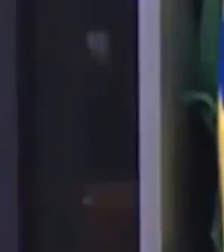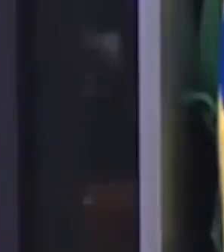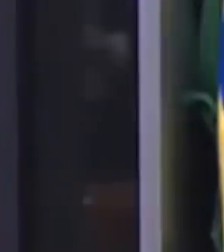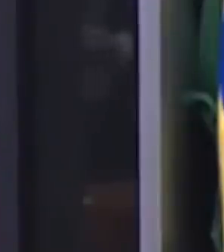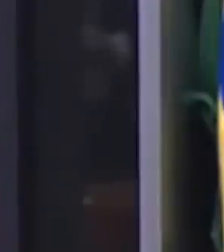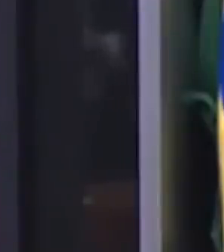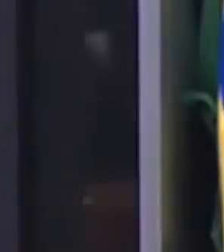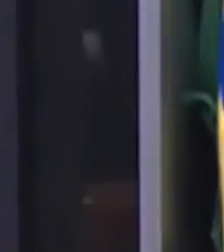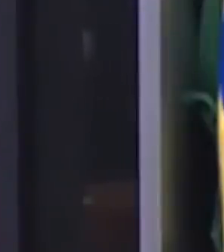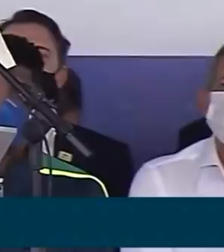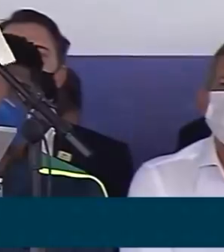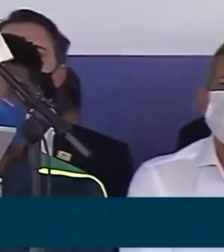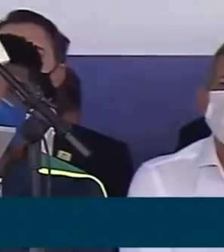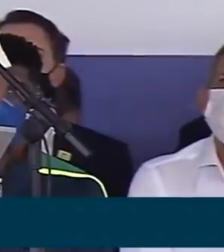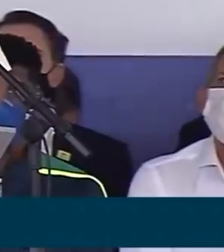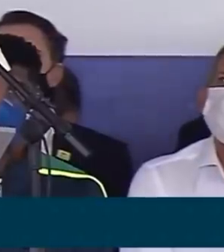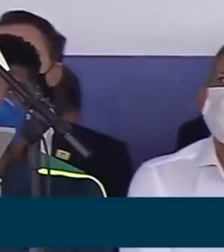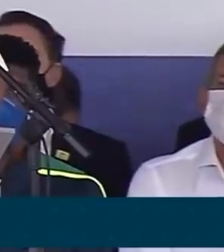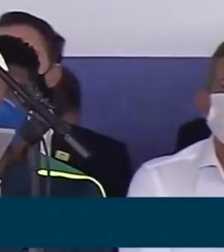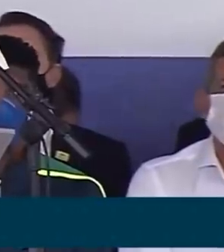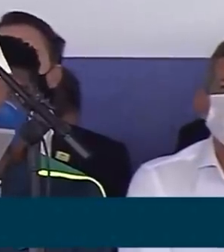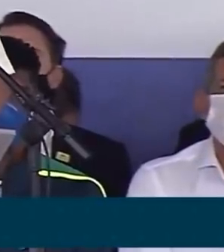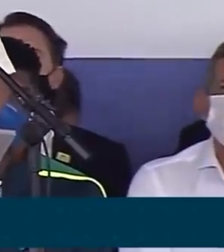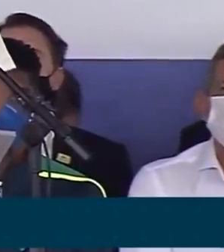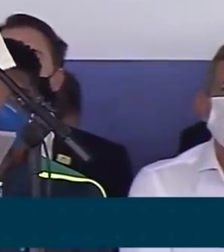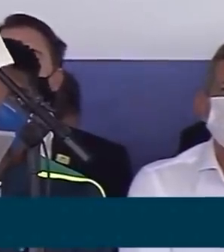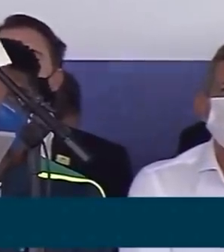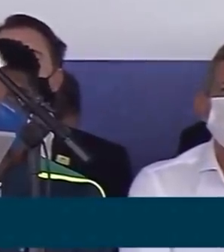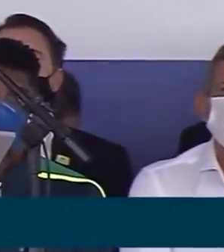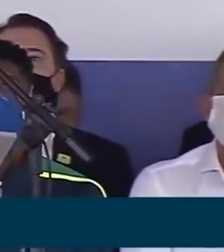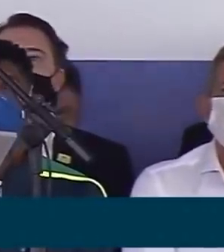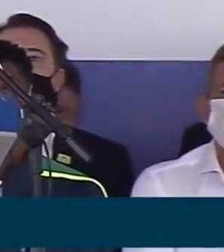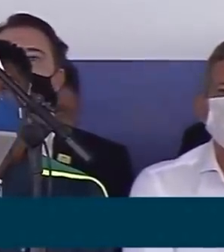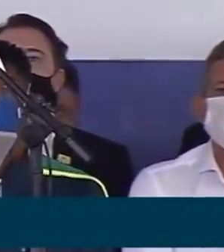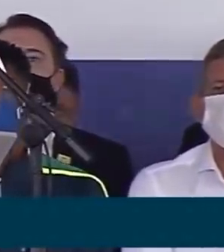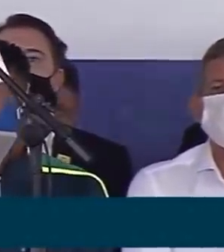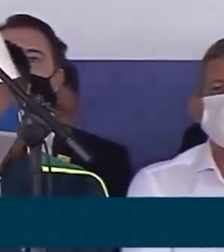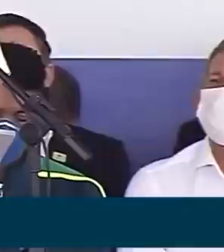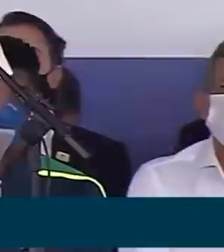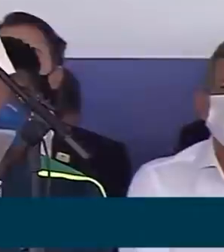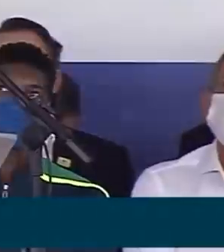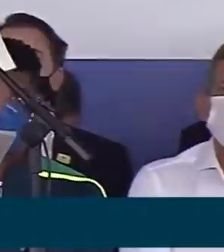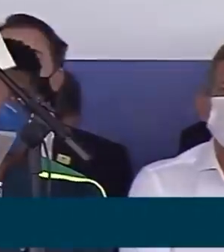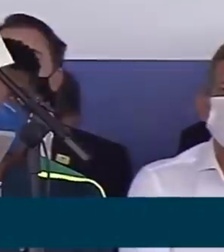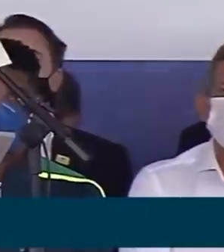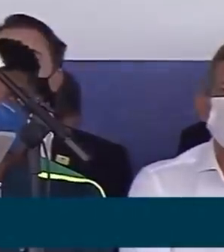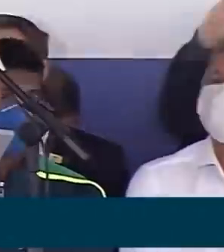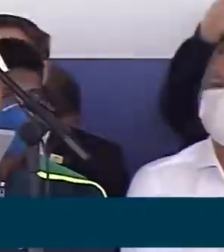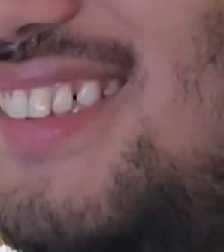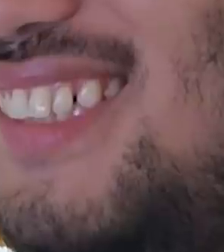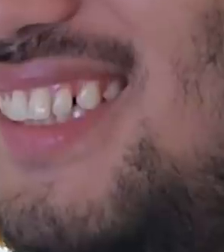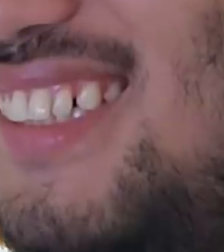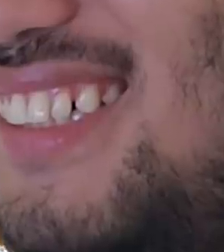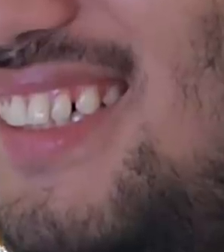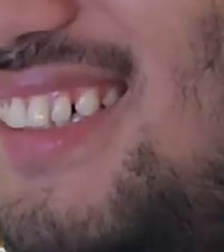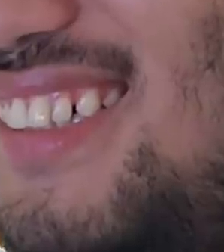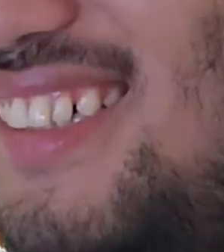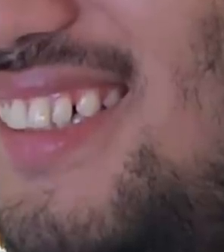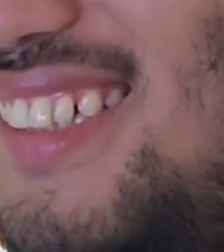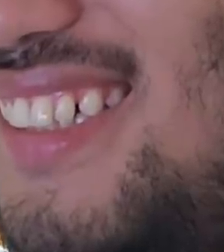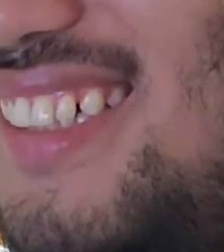Isso! O meu sogro é o Paulo Negão. Sou apaixonado pelo Paulo Negão.